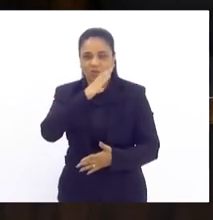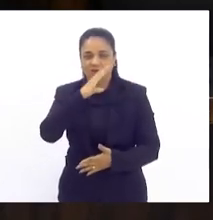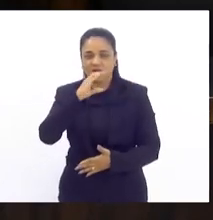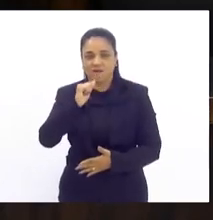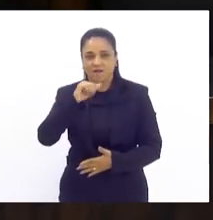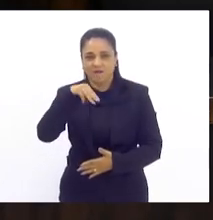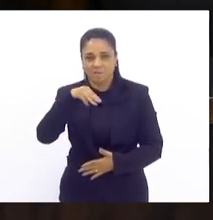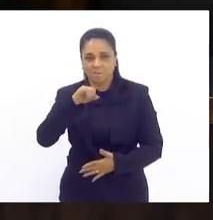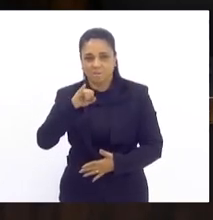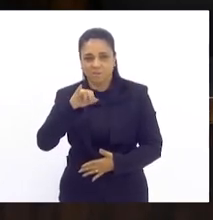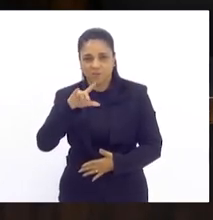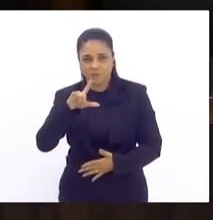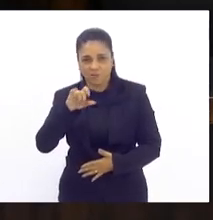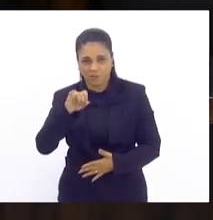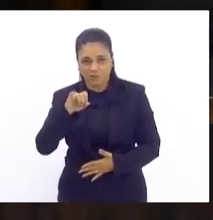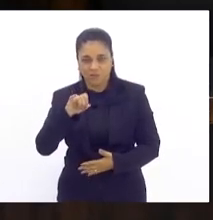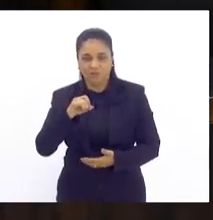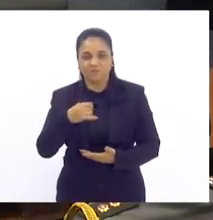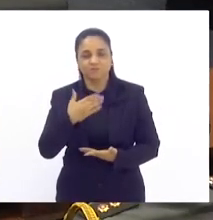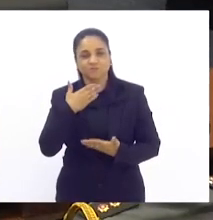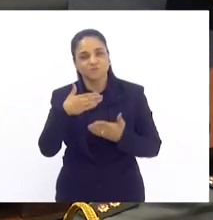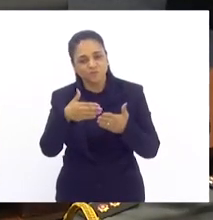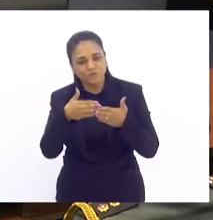Coronel Camilo, por gentileza.